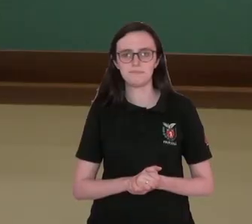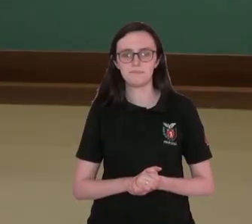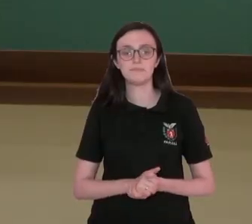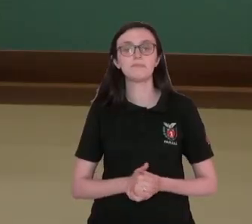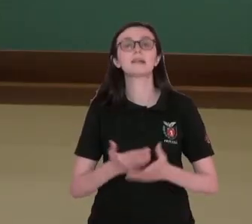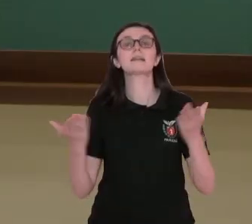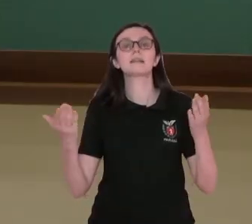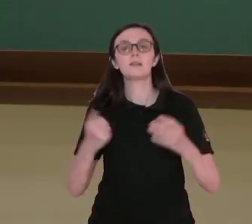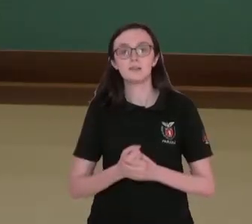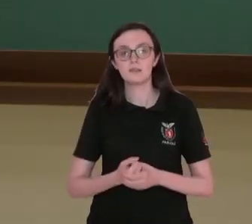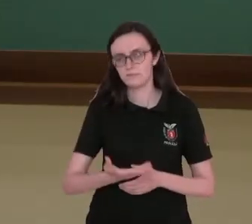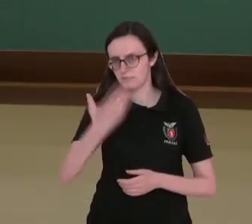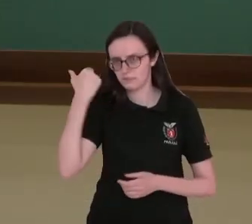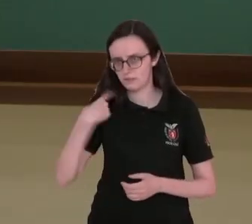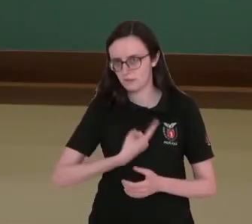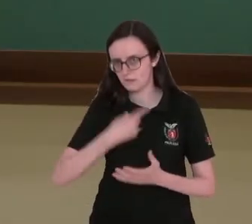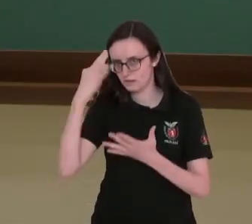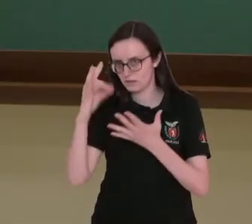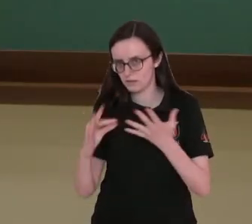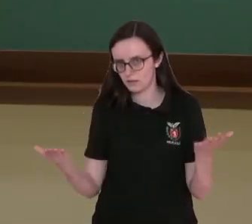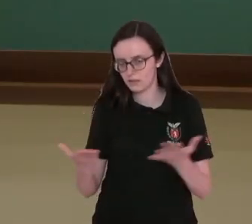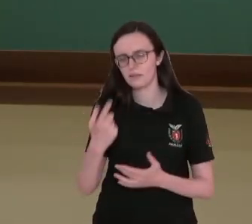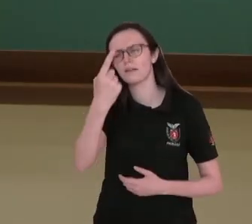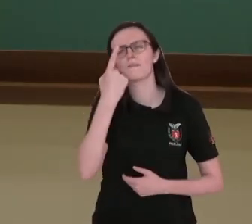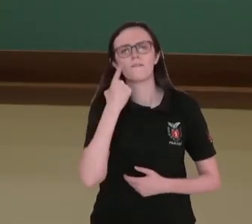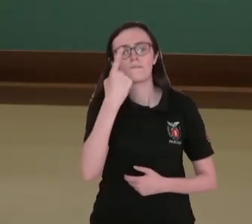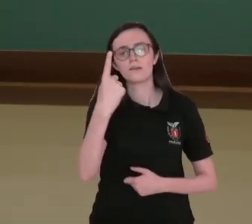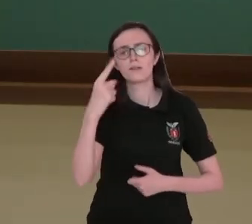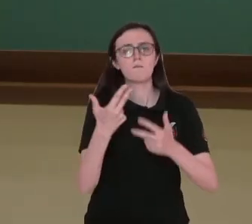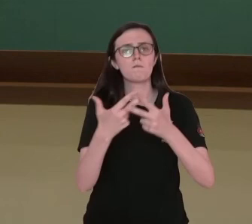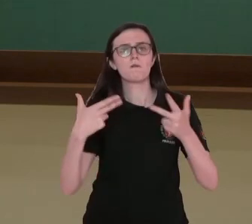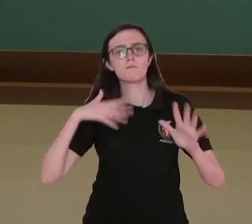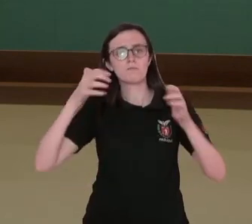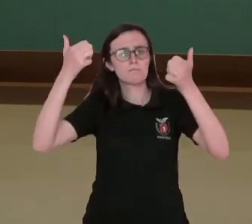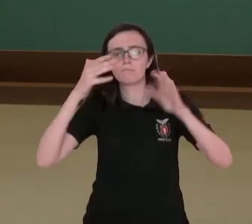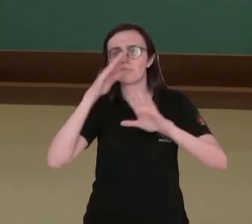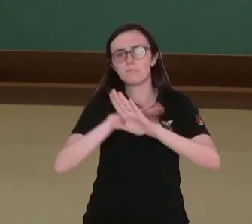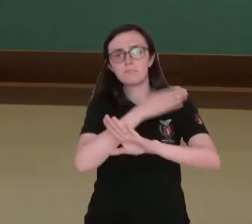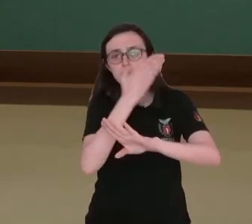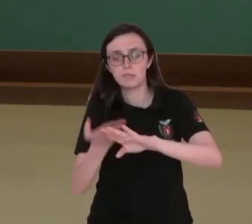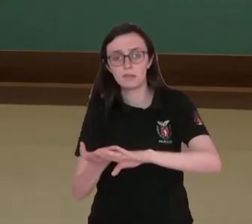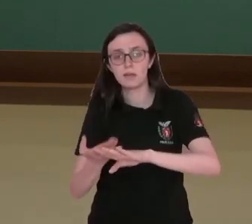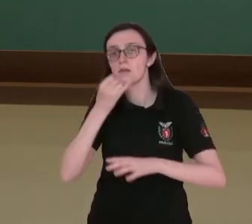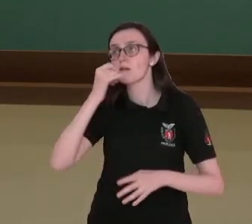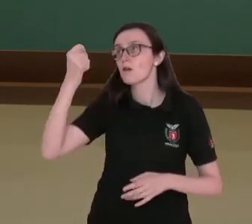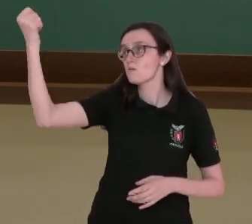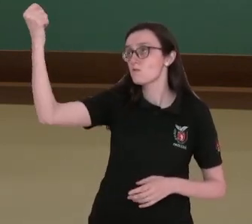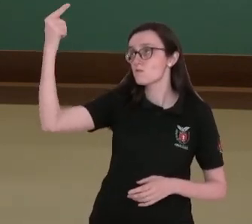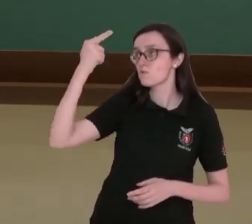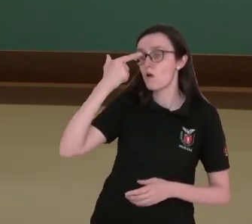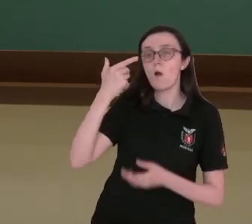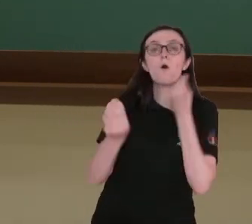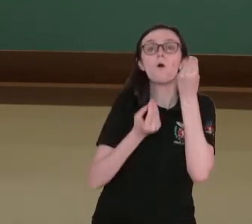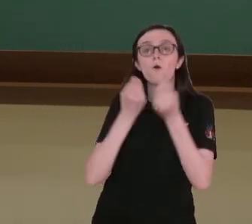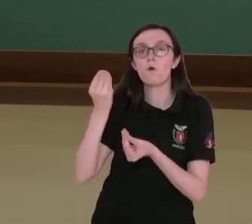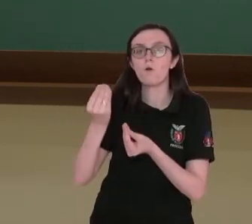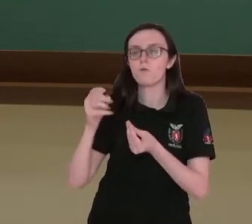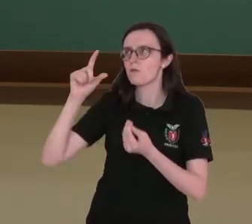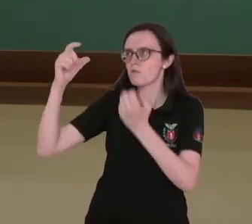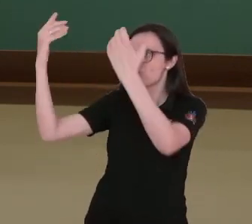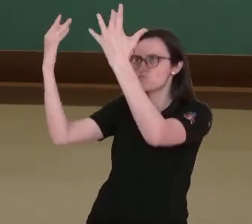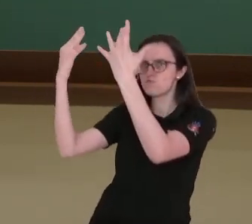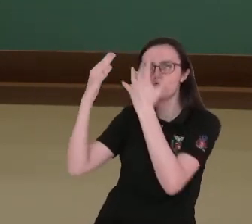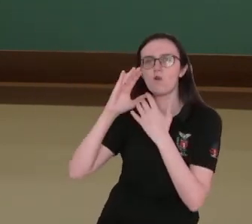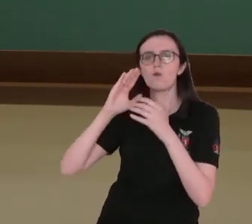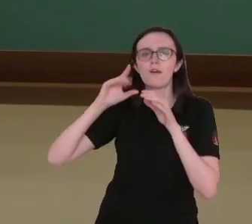Então, pessoal, vamos fazer a correção? Veja, foi algo que eu mencionei o tempo todo. A energia do Sol chega até nós por ondas